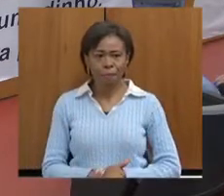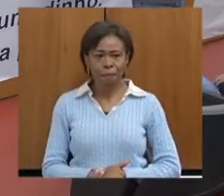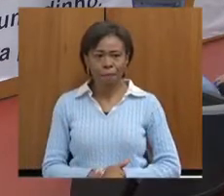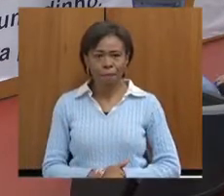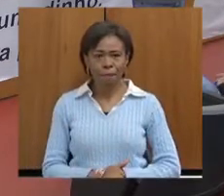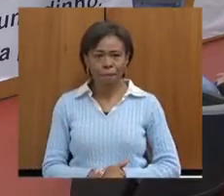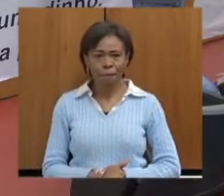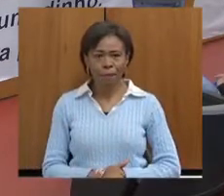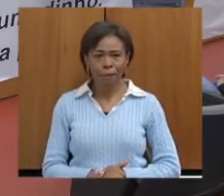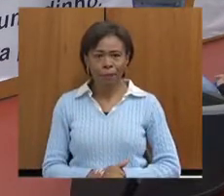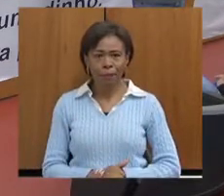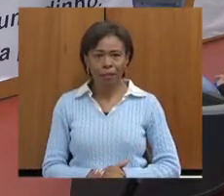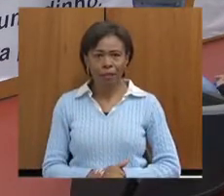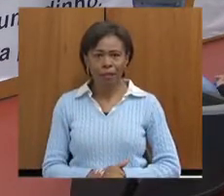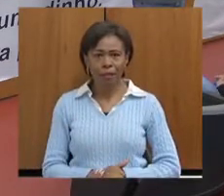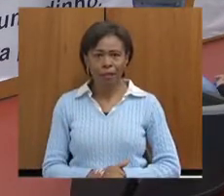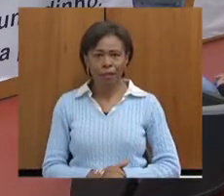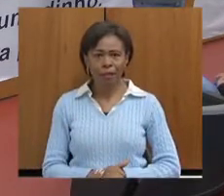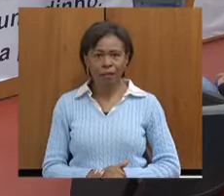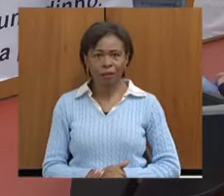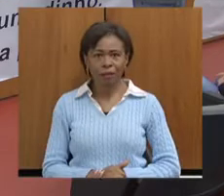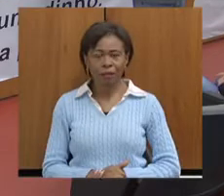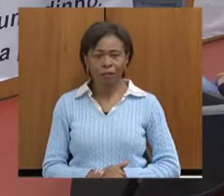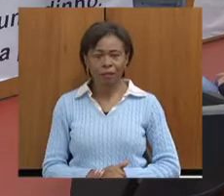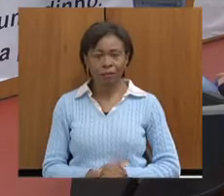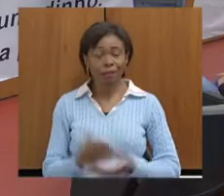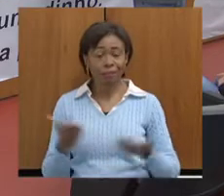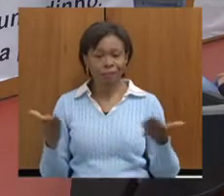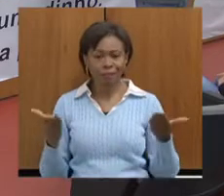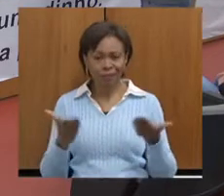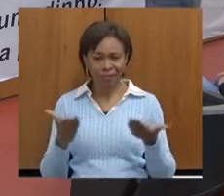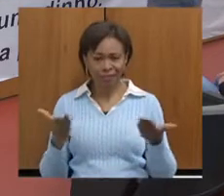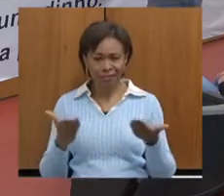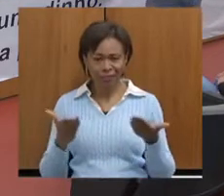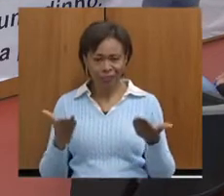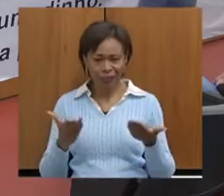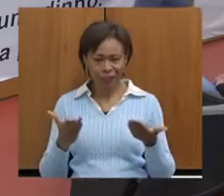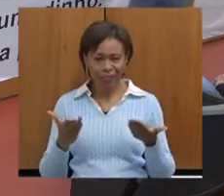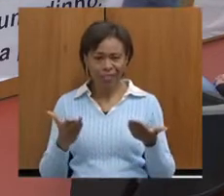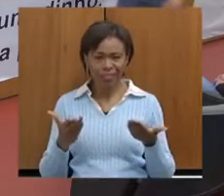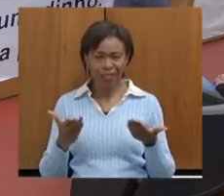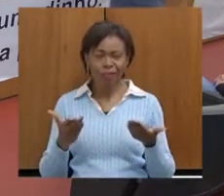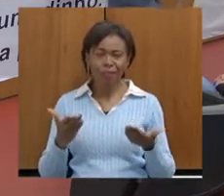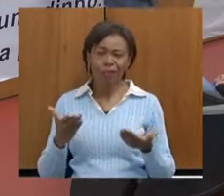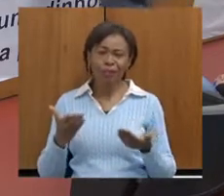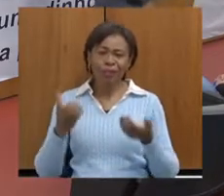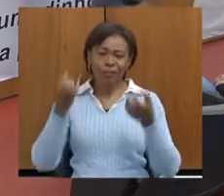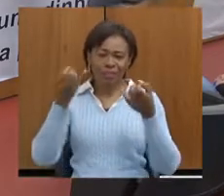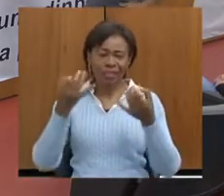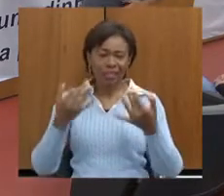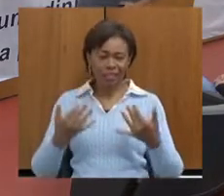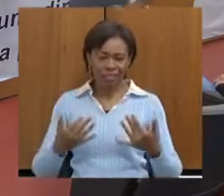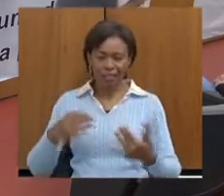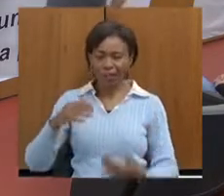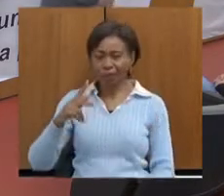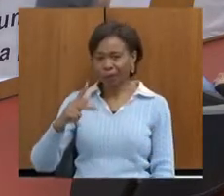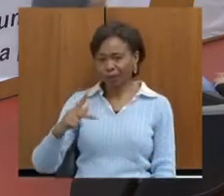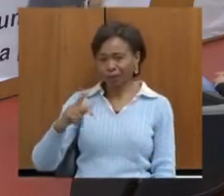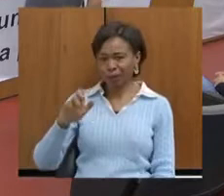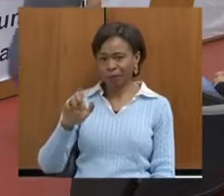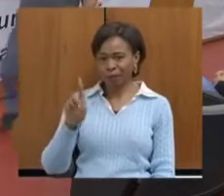E aí e com certeza com a palavra para suas considerações Pedro Henrique Magalhães